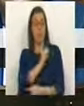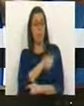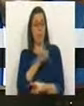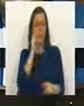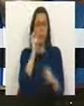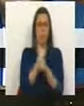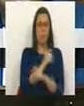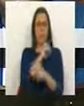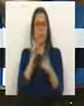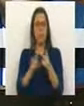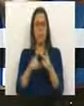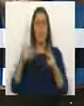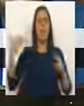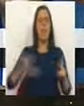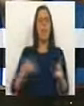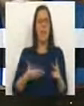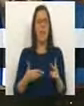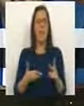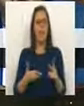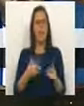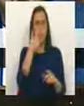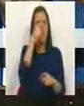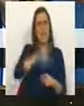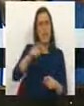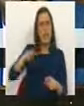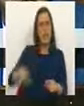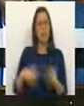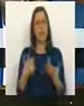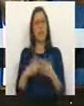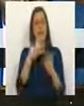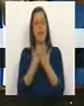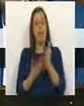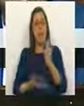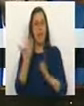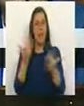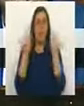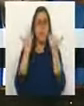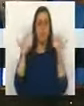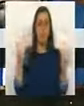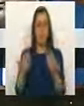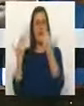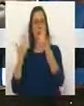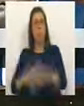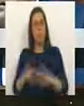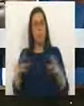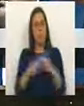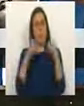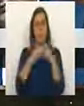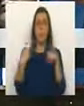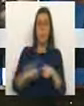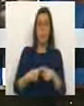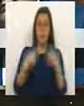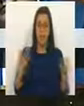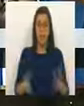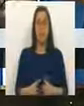do supervisor aos direitos dos clientes, ao aumento da informação, à limitação dos conflitos de